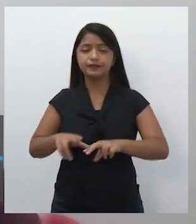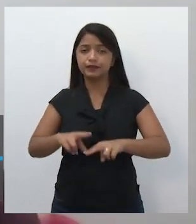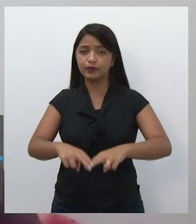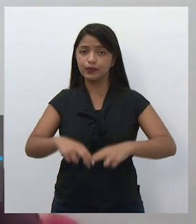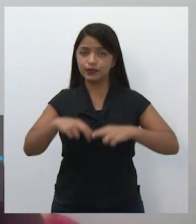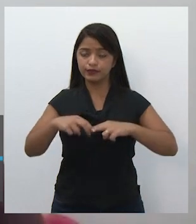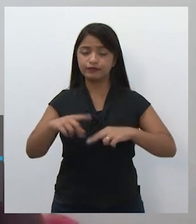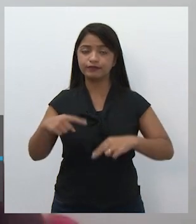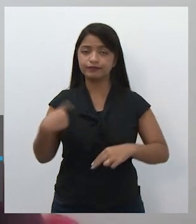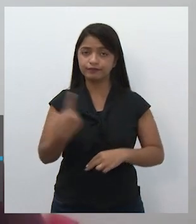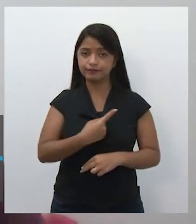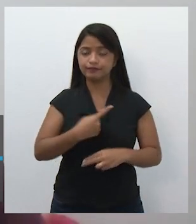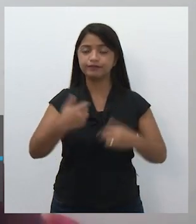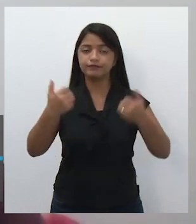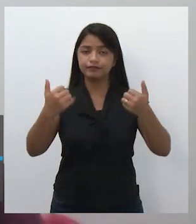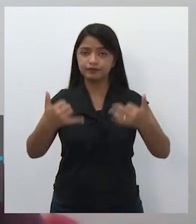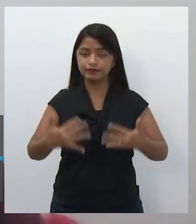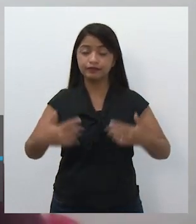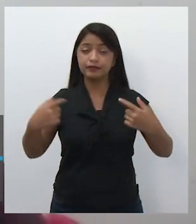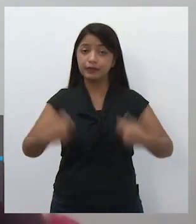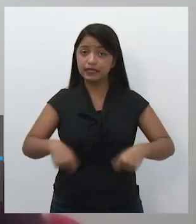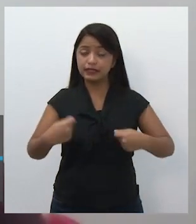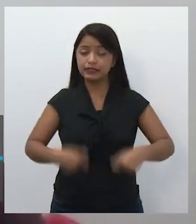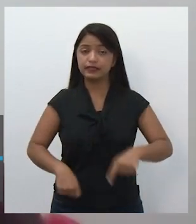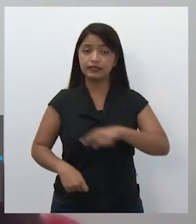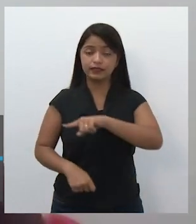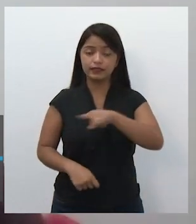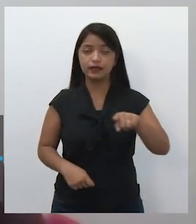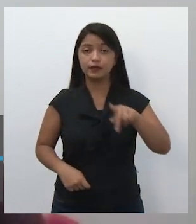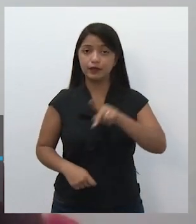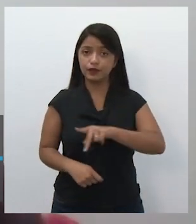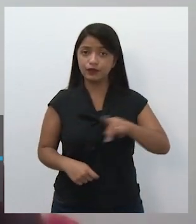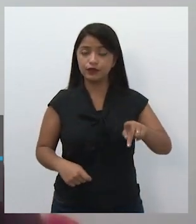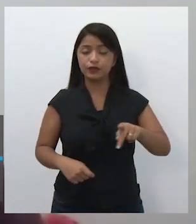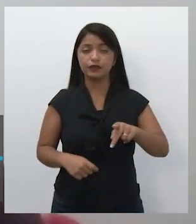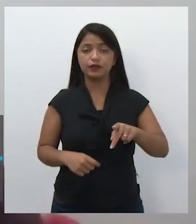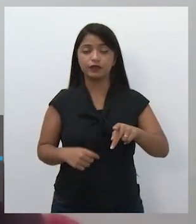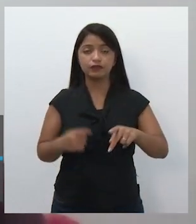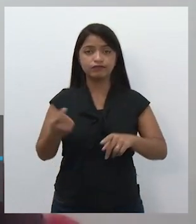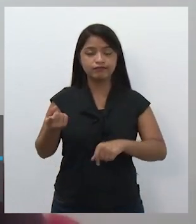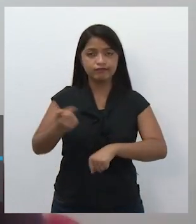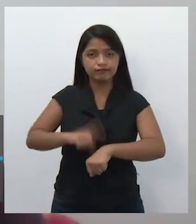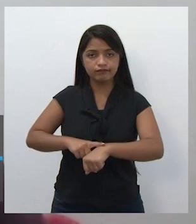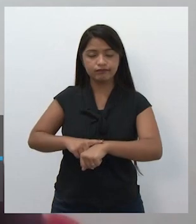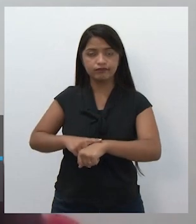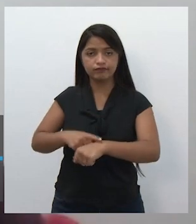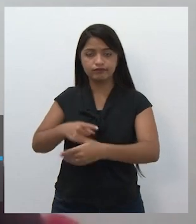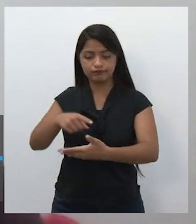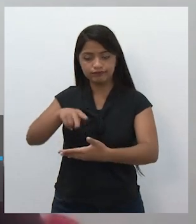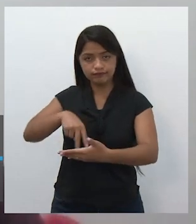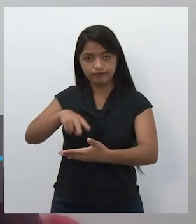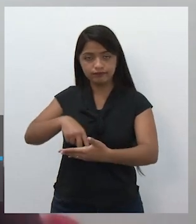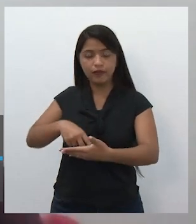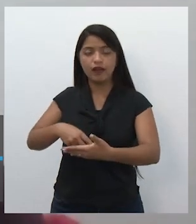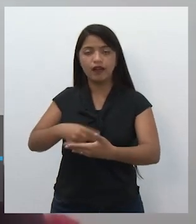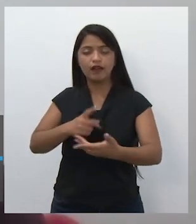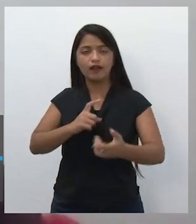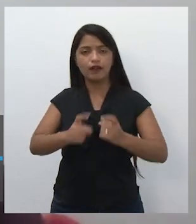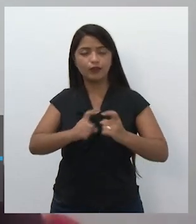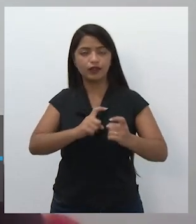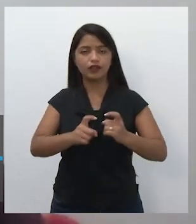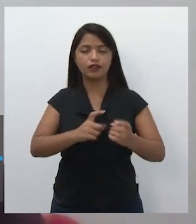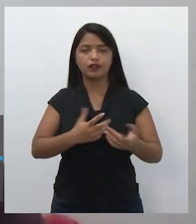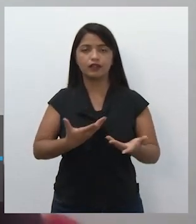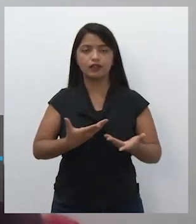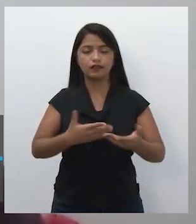essa questão da necessidade dos professores, assim que tiverem contato com o material, se reunirem, de conversarem, de verificarem o que está sendo